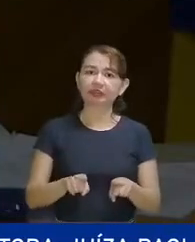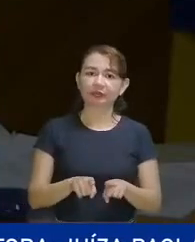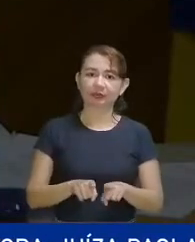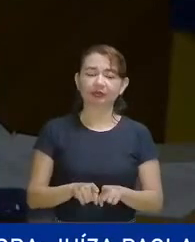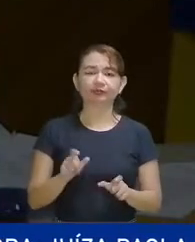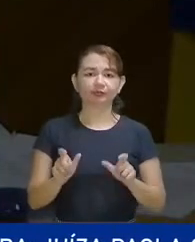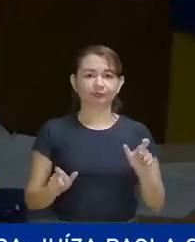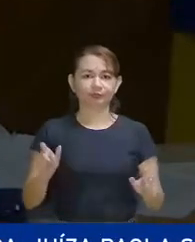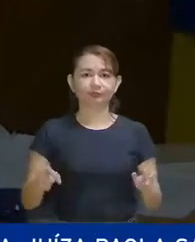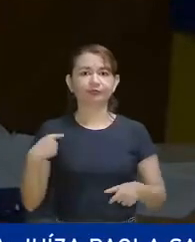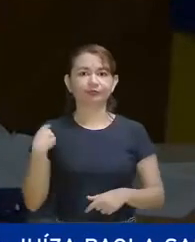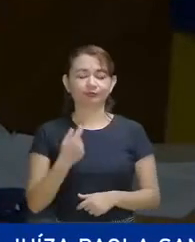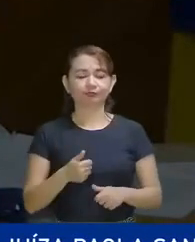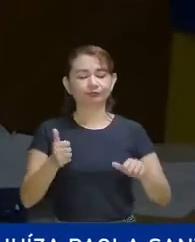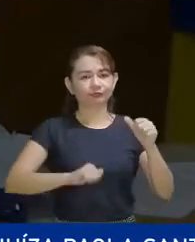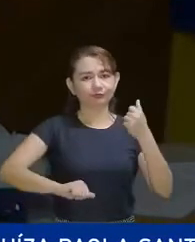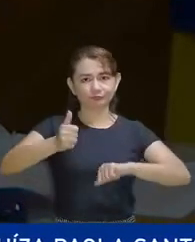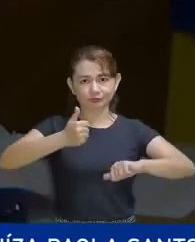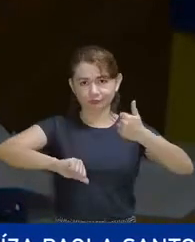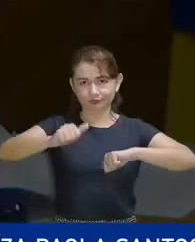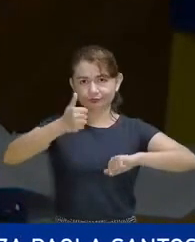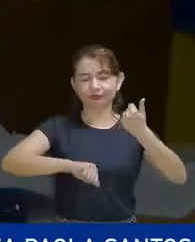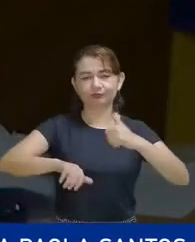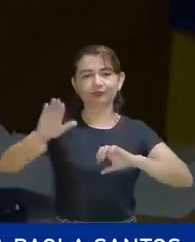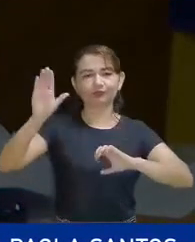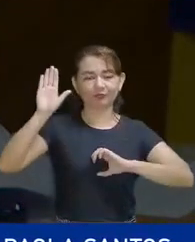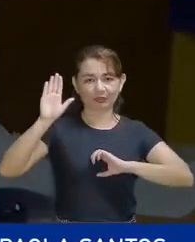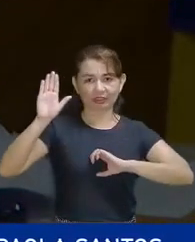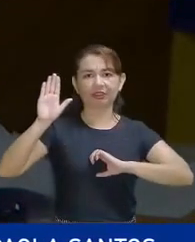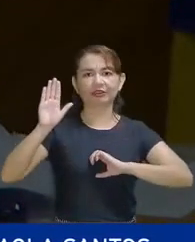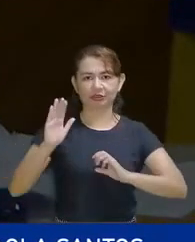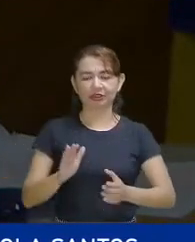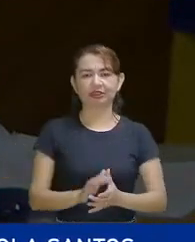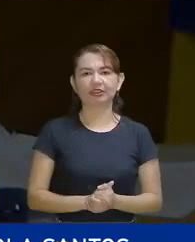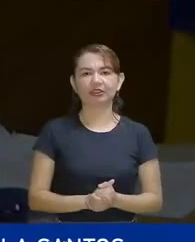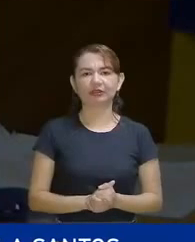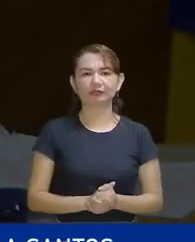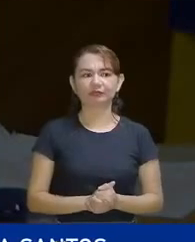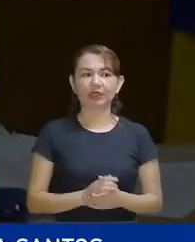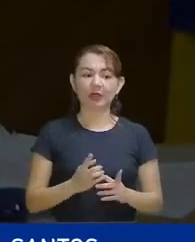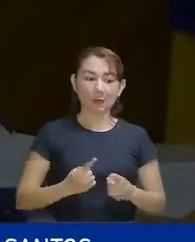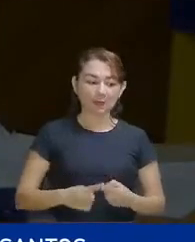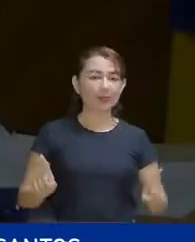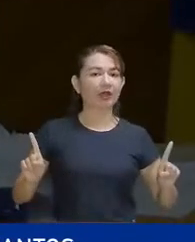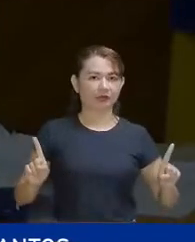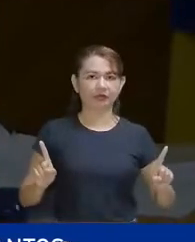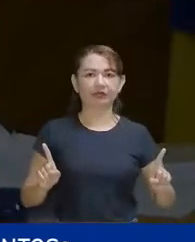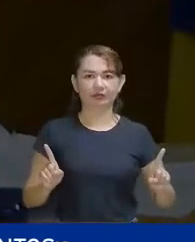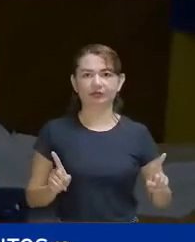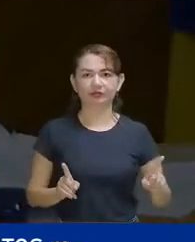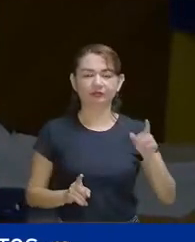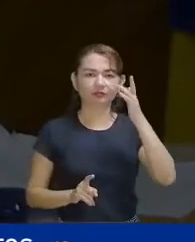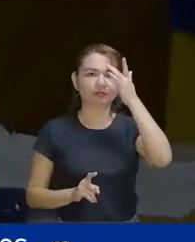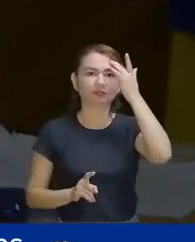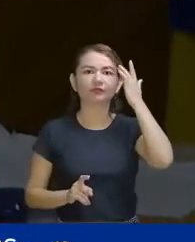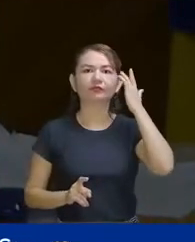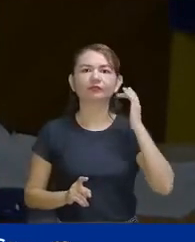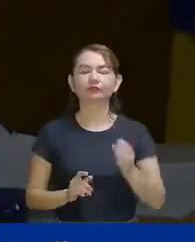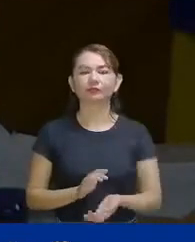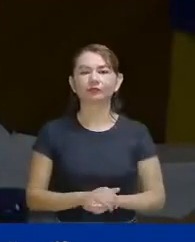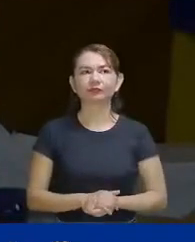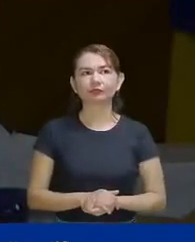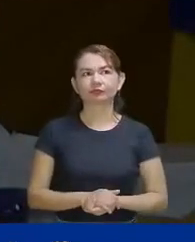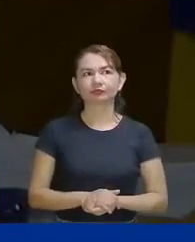é a pessoa que nós estamos analisando essa prestação. Mas, de qualquer forma, registro mais uma vez